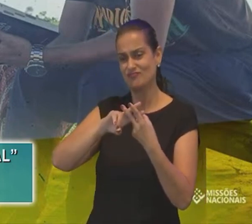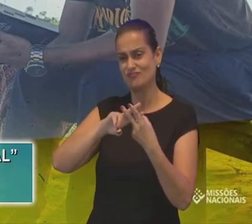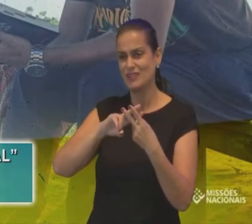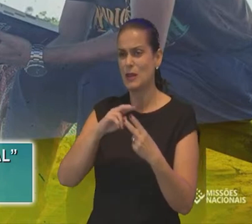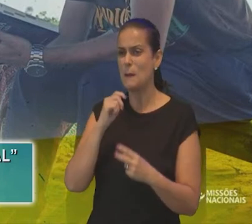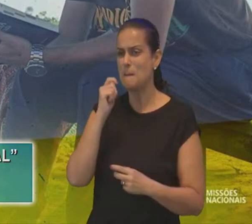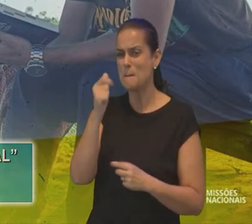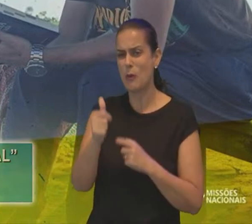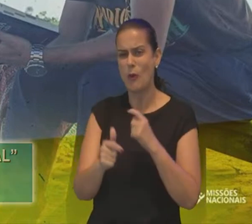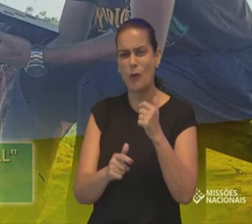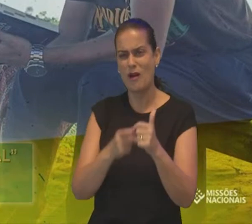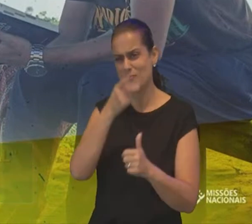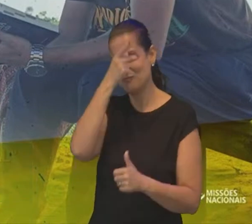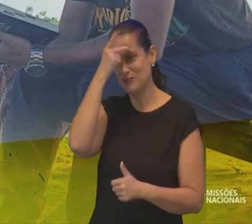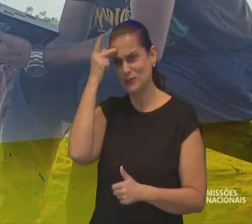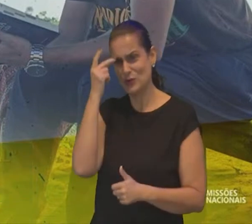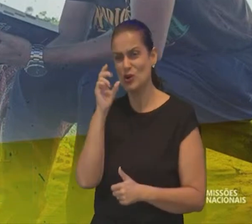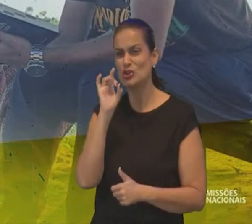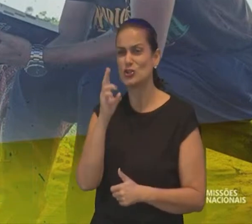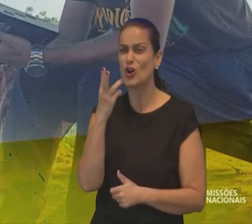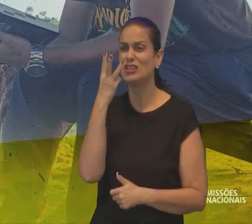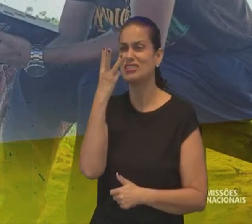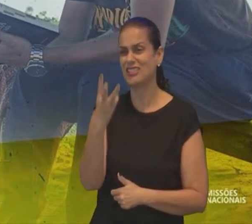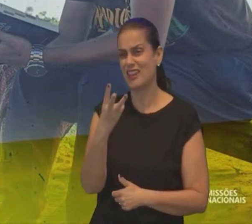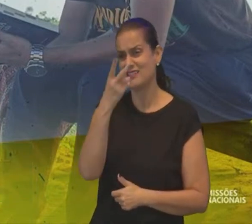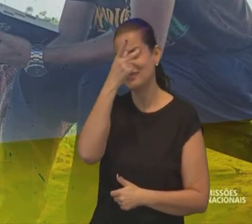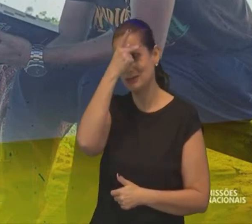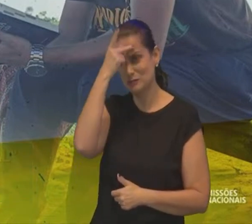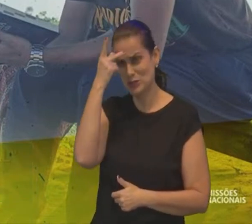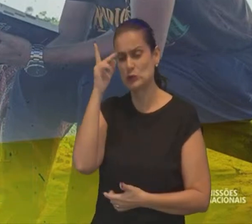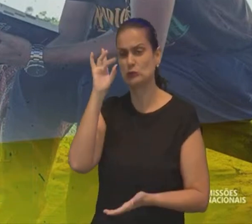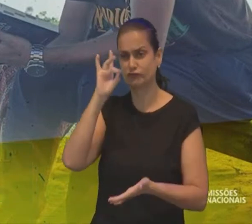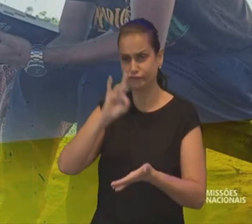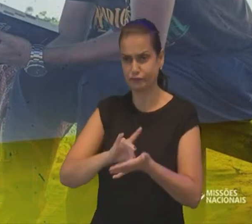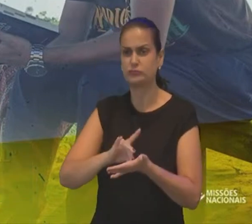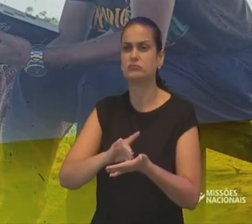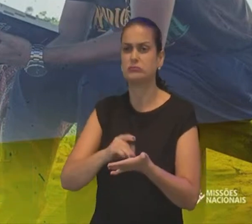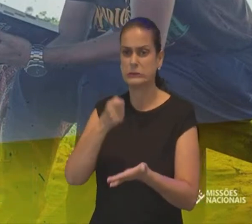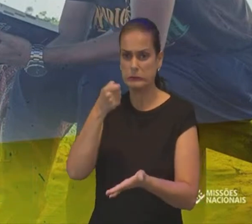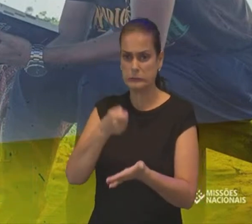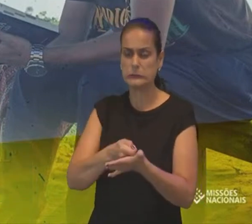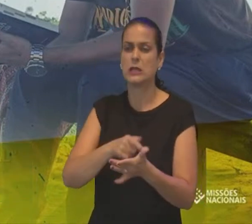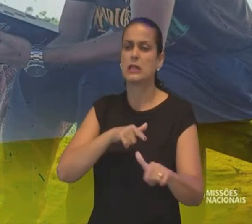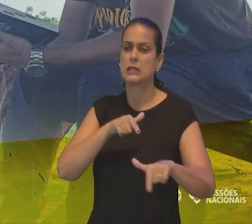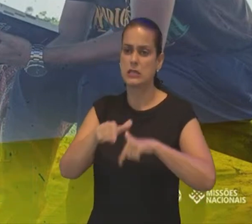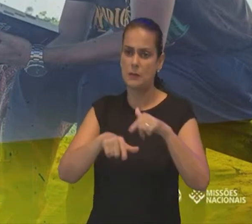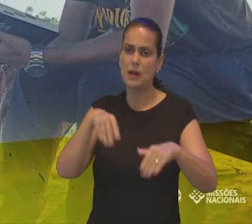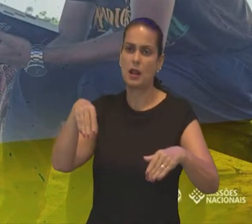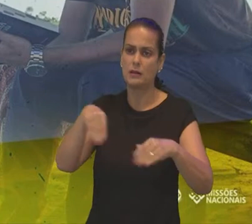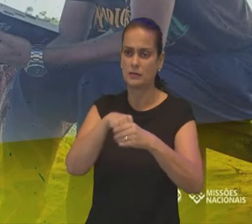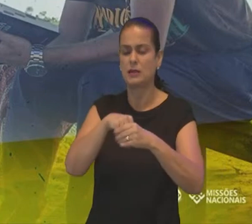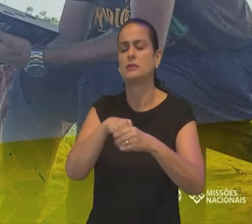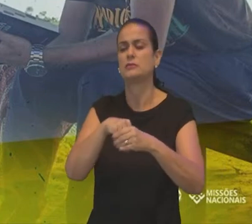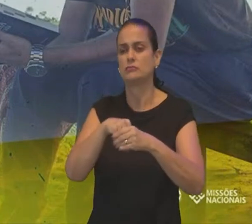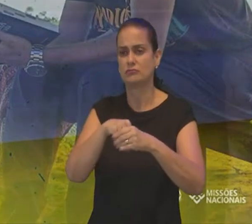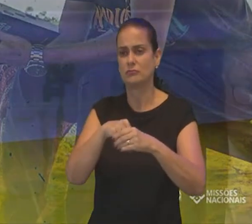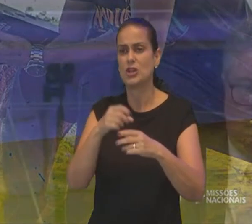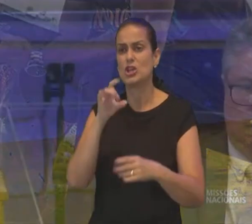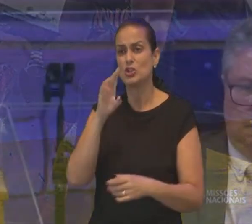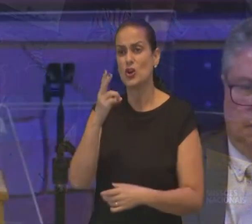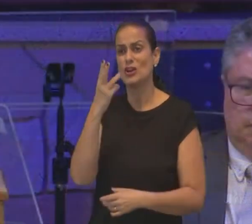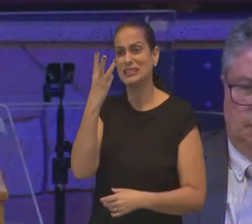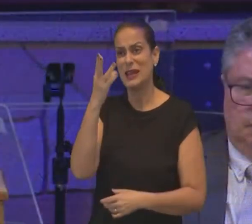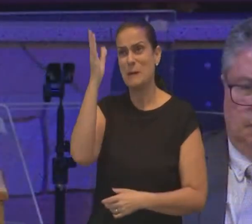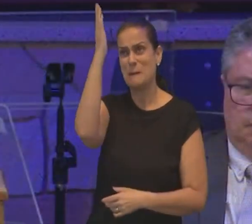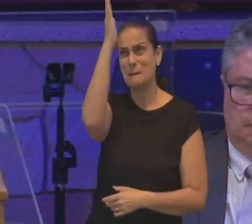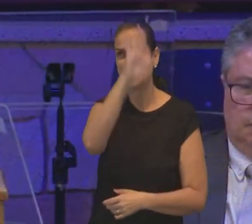missionários, meus irmãos, apenas 3 é efetivo da capelania prisional. Quer dizer, apenas 3 no